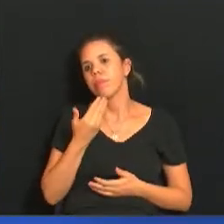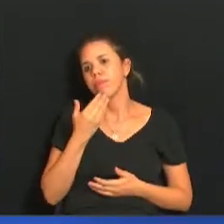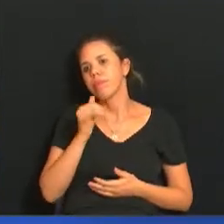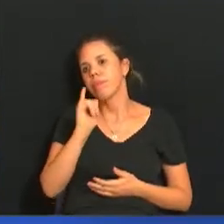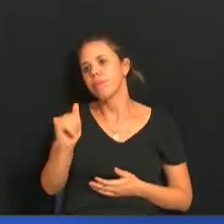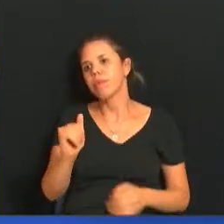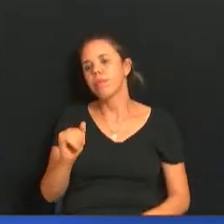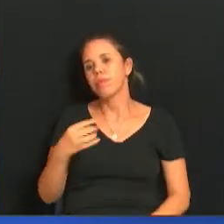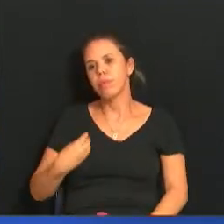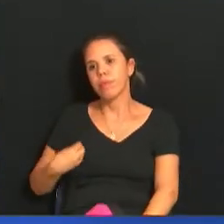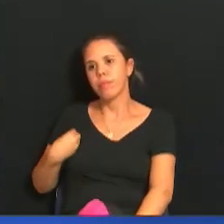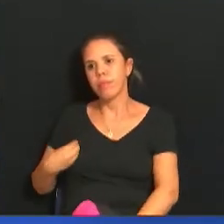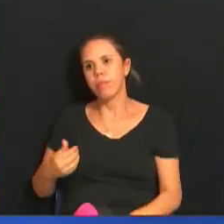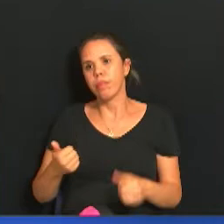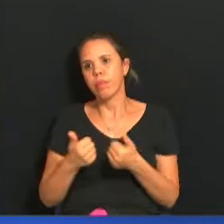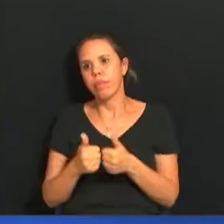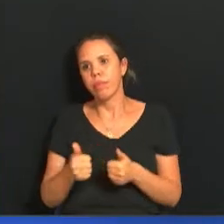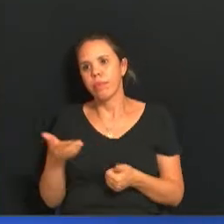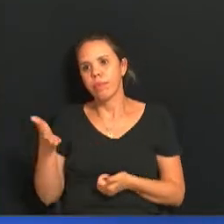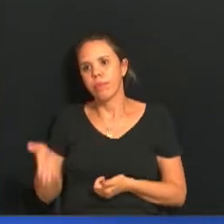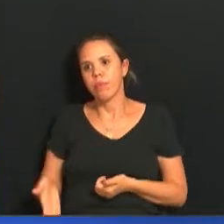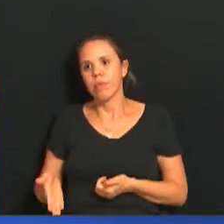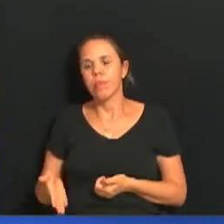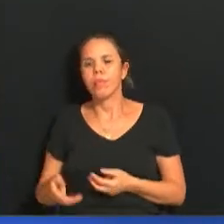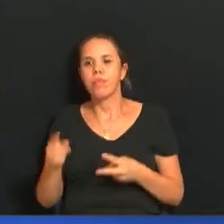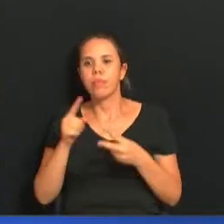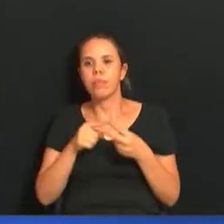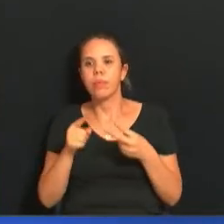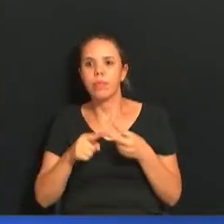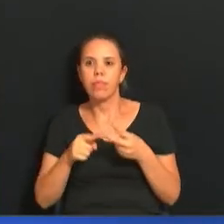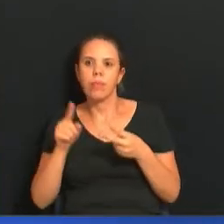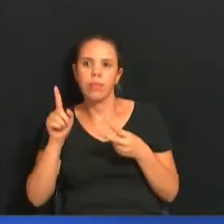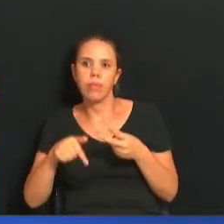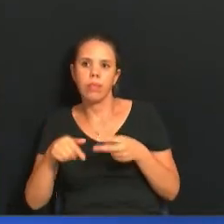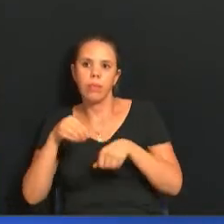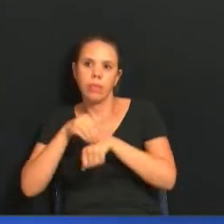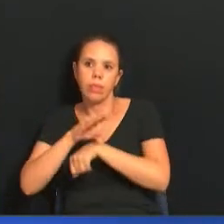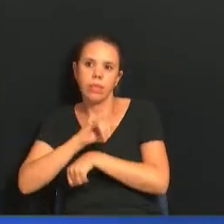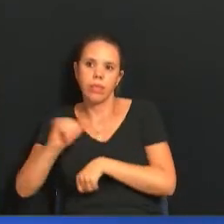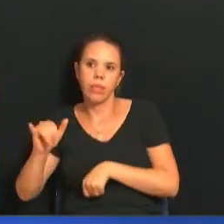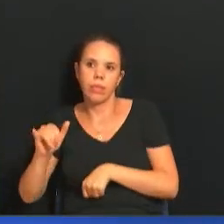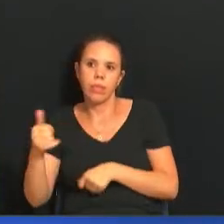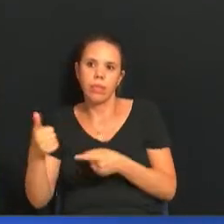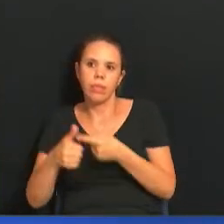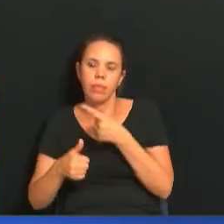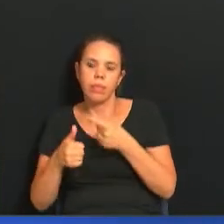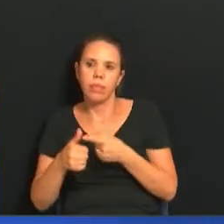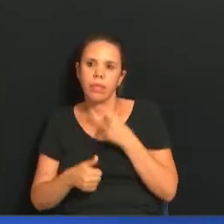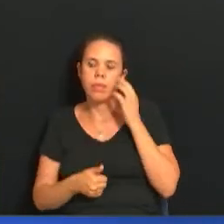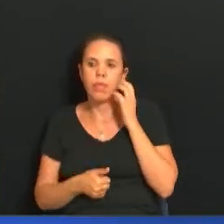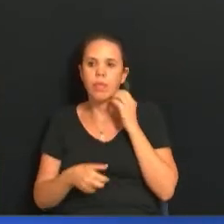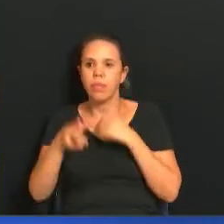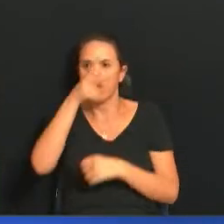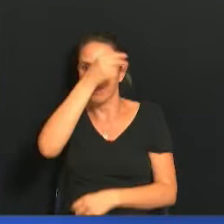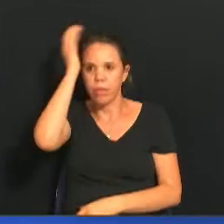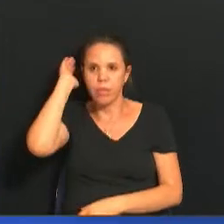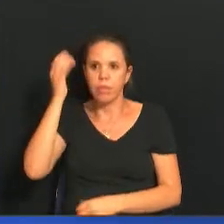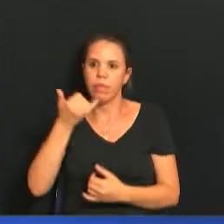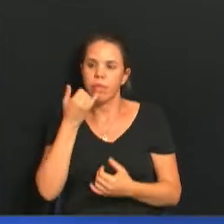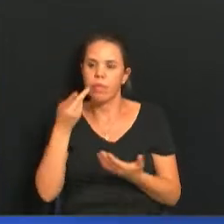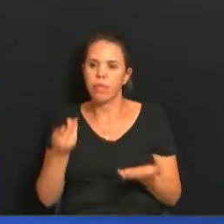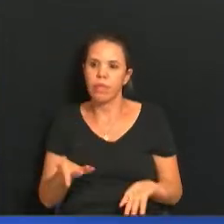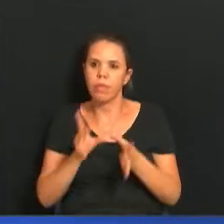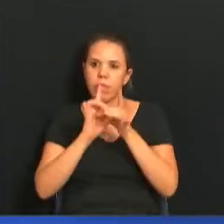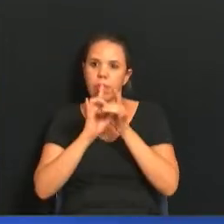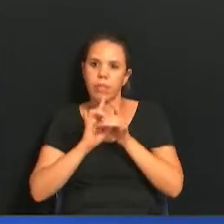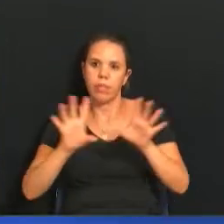ele que eu estou na padaria teste. Acho que tem dois pontos que eu queria trazer. O primeiro, até o prefeito Dário comentou agora,